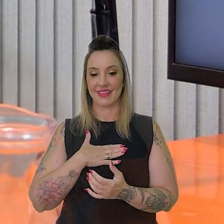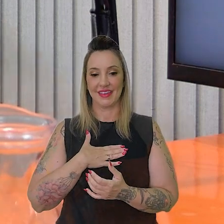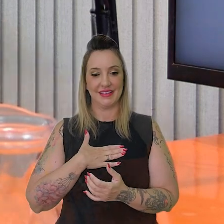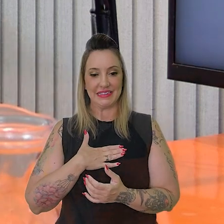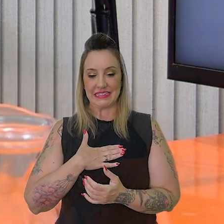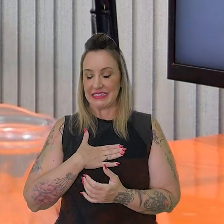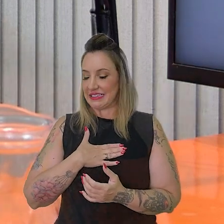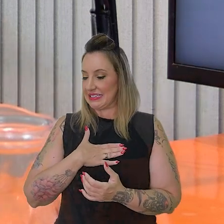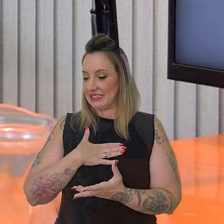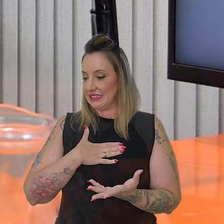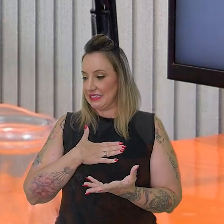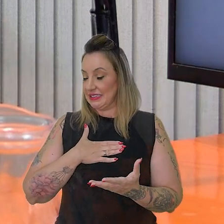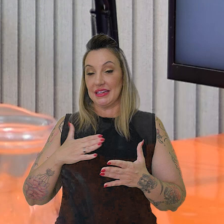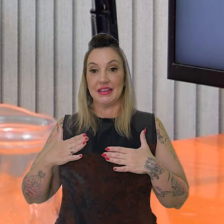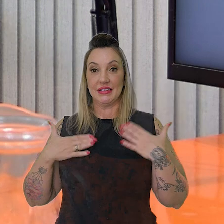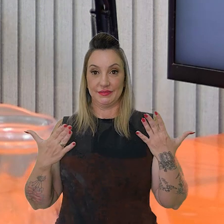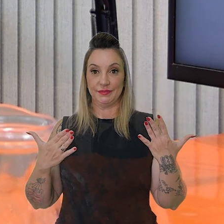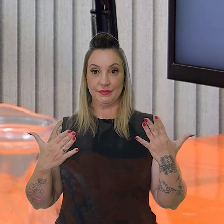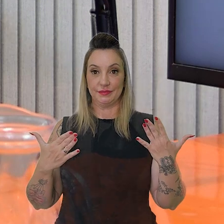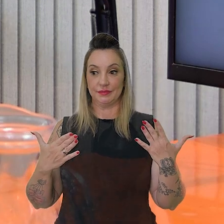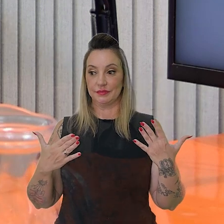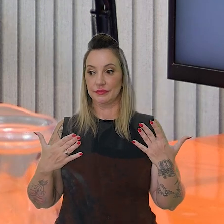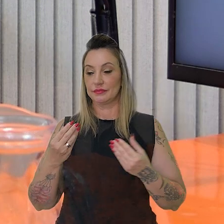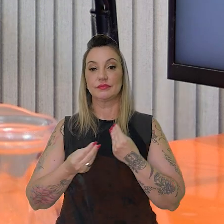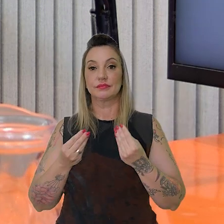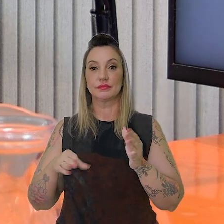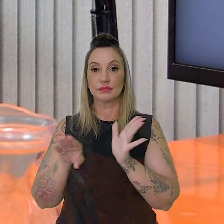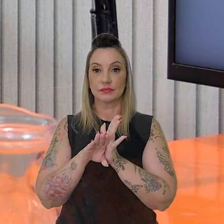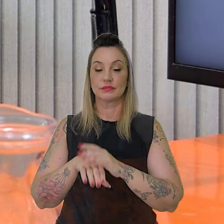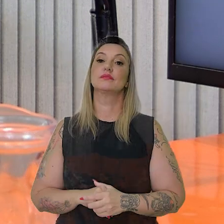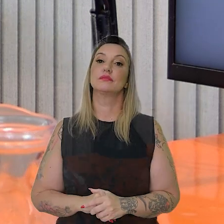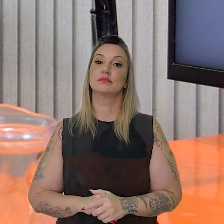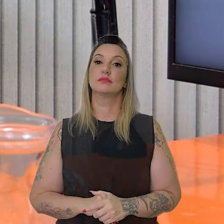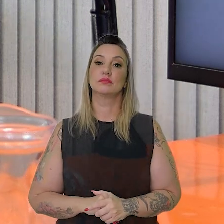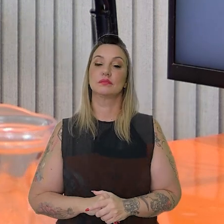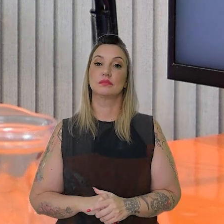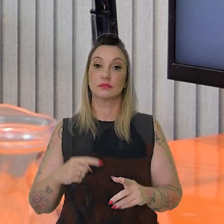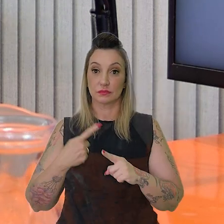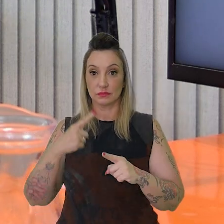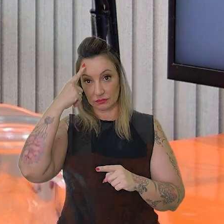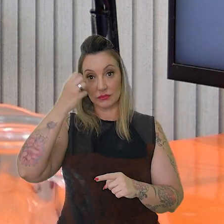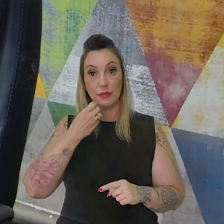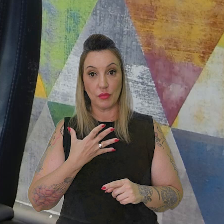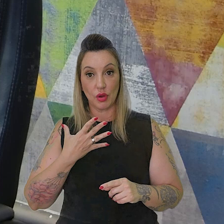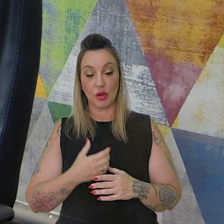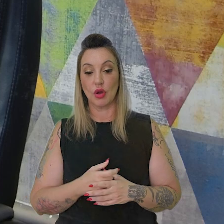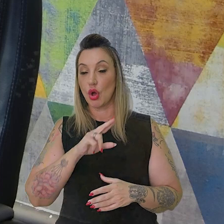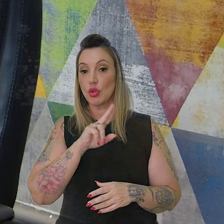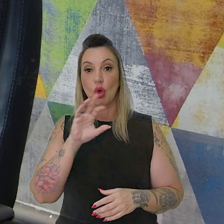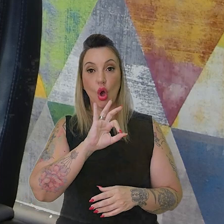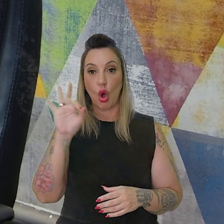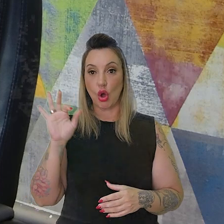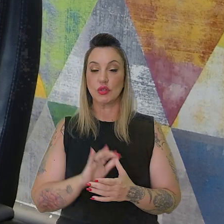eu tô muito Surpreendida com como is está chegando sabe é porque uma ideia é muito boa e